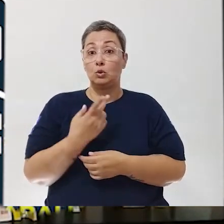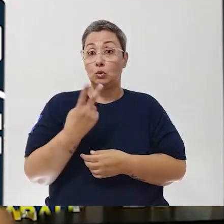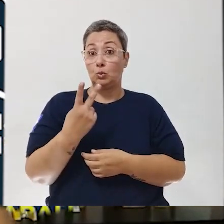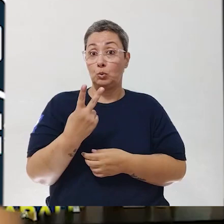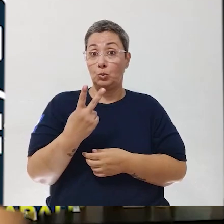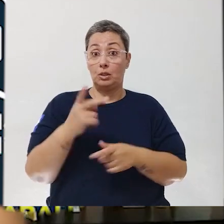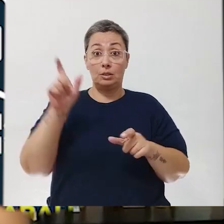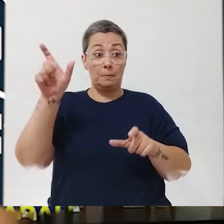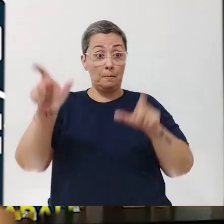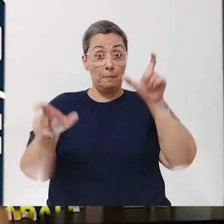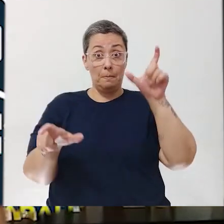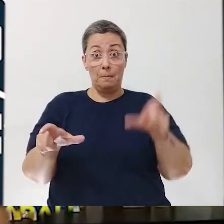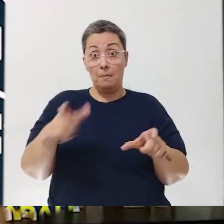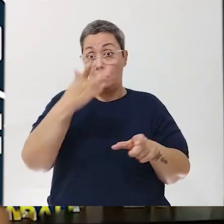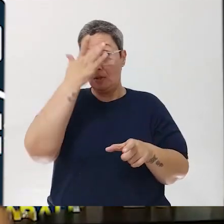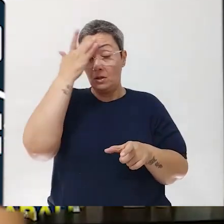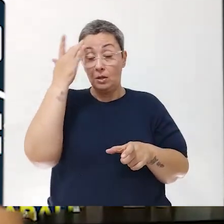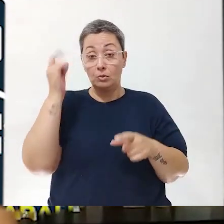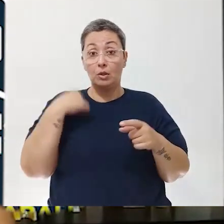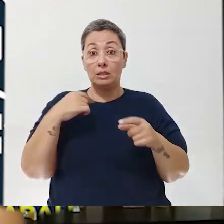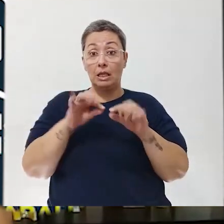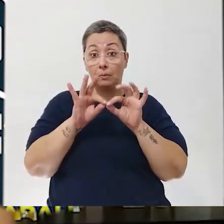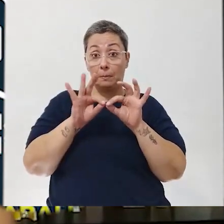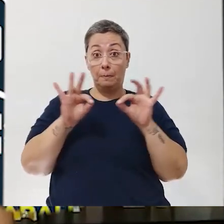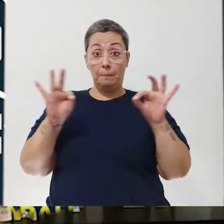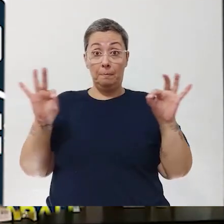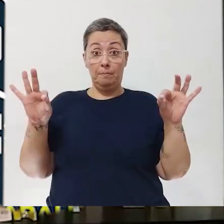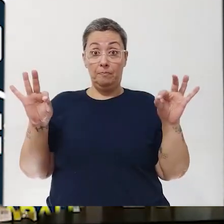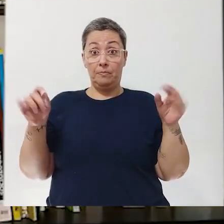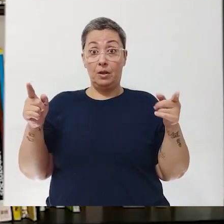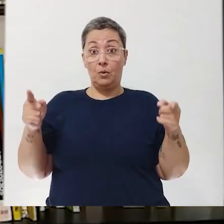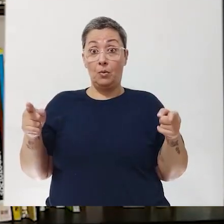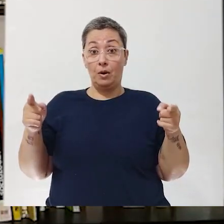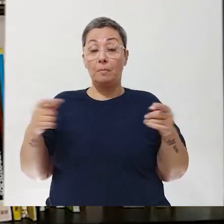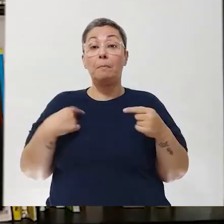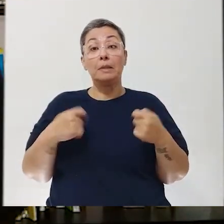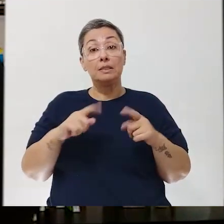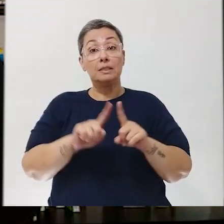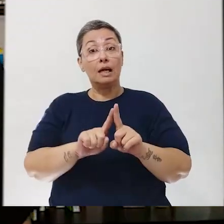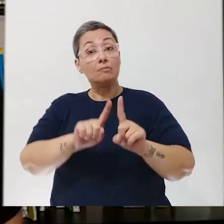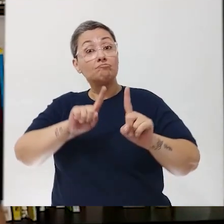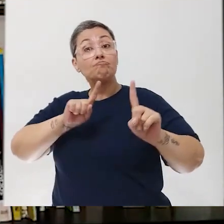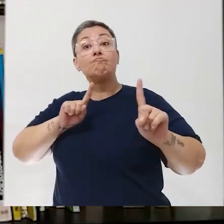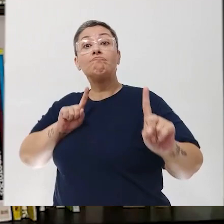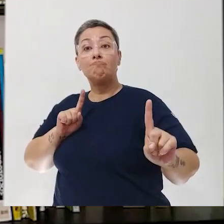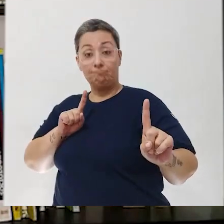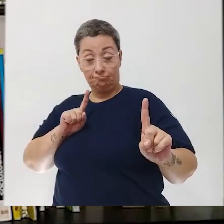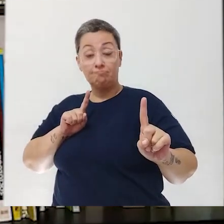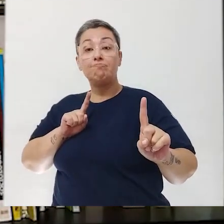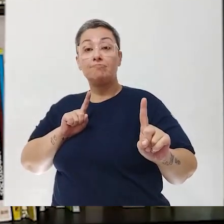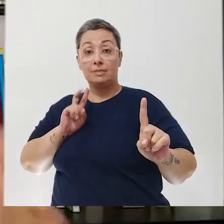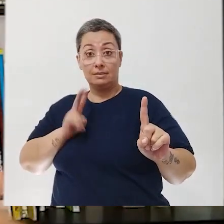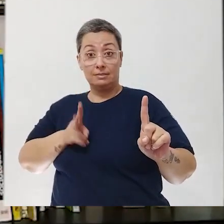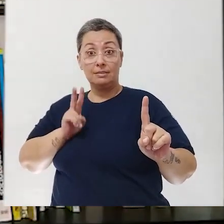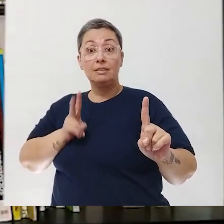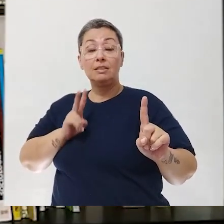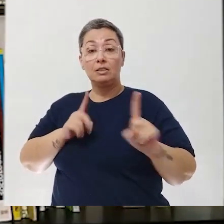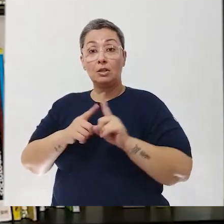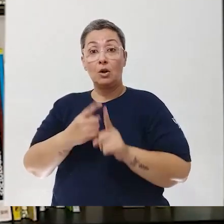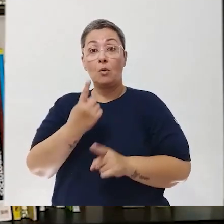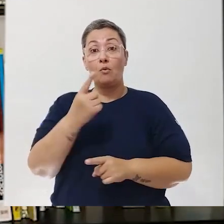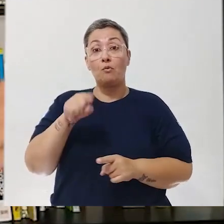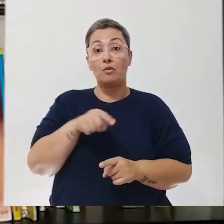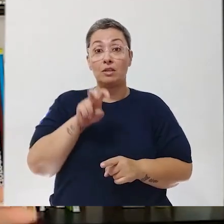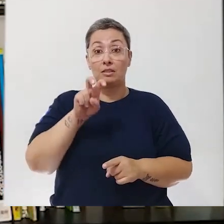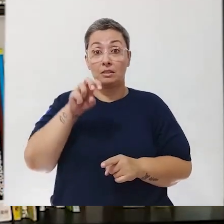São duas pessoas e uma régua, né, entre elas. Quer dizer que a gente tem que manter a distância de 1,5